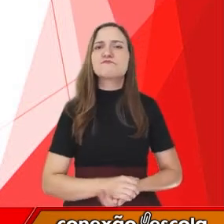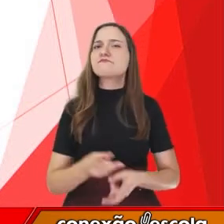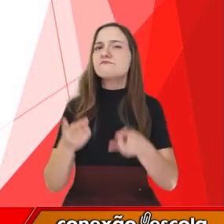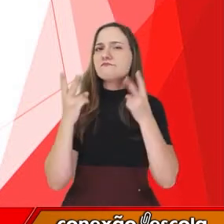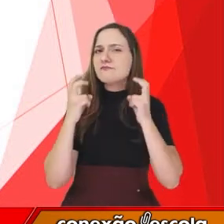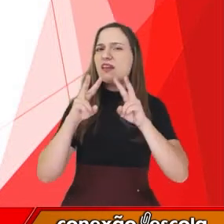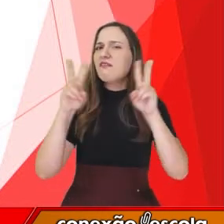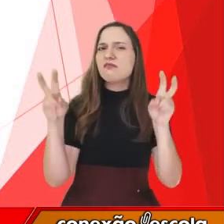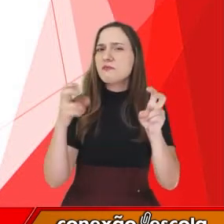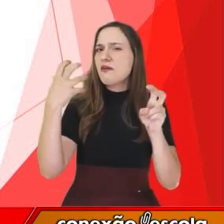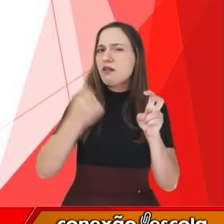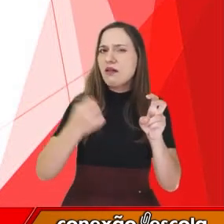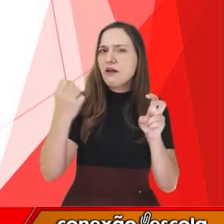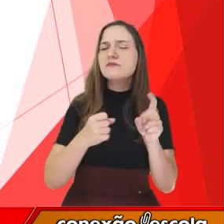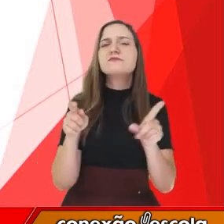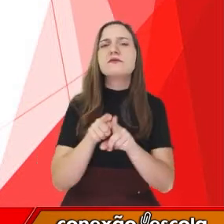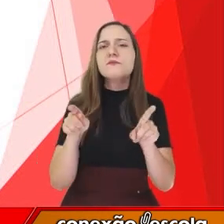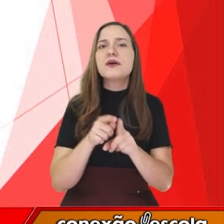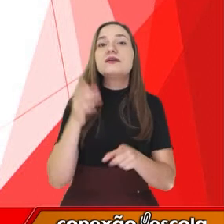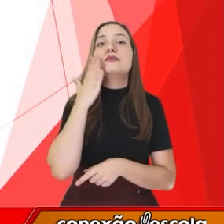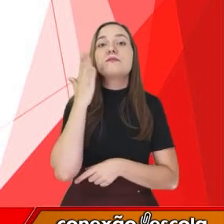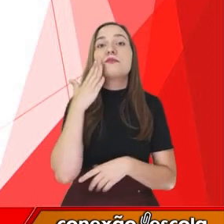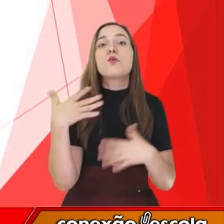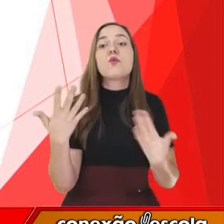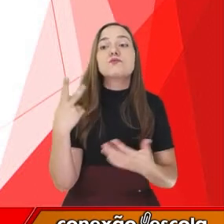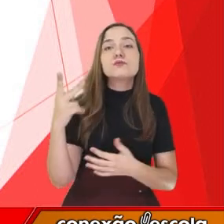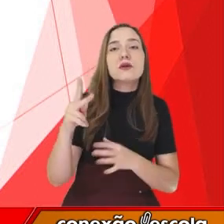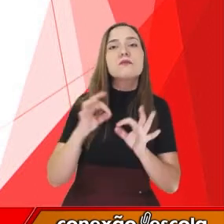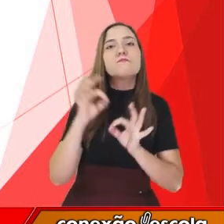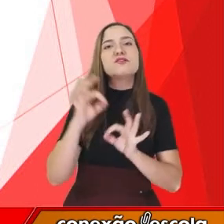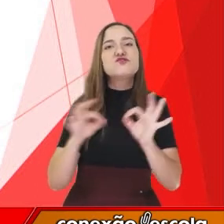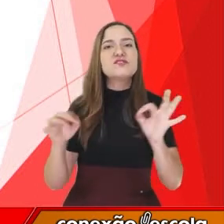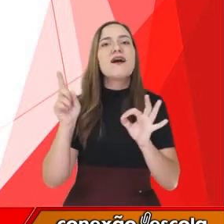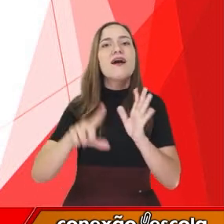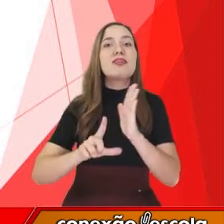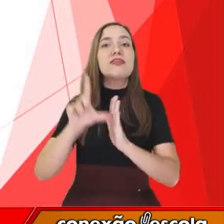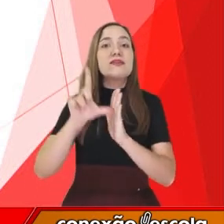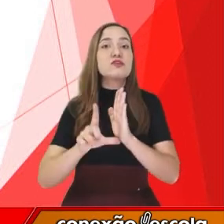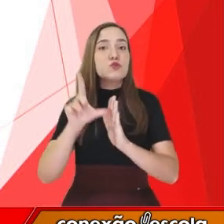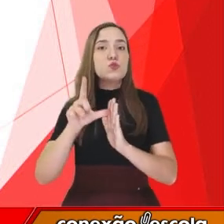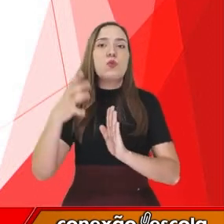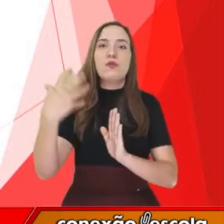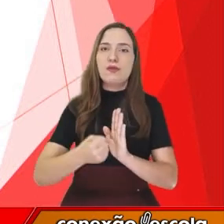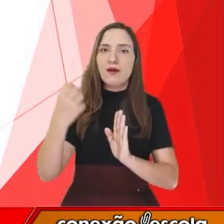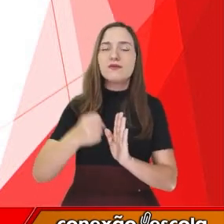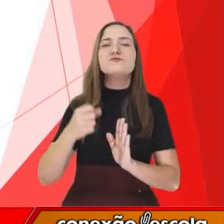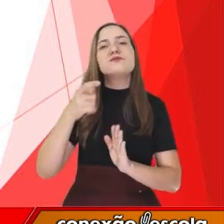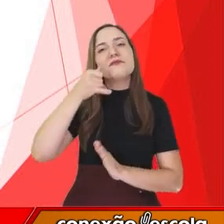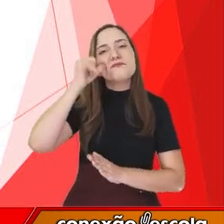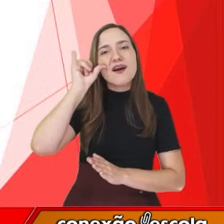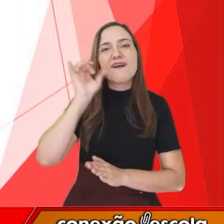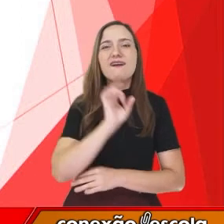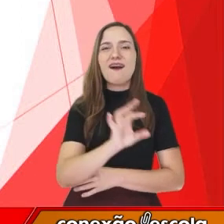Perceba que também a definição da unidade de medida usada, que é a quantidade de litros produzidos por vaca